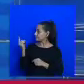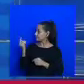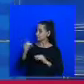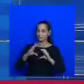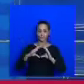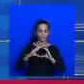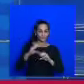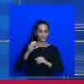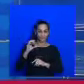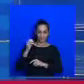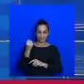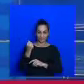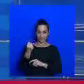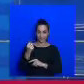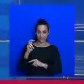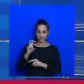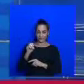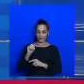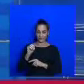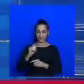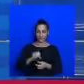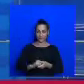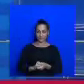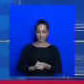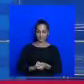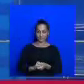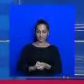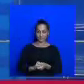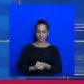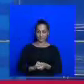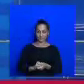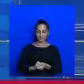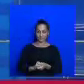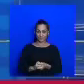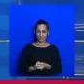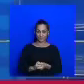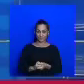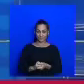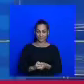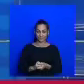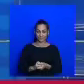número 50. Branca 50.